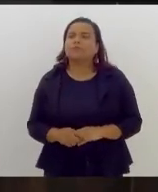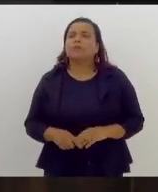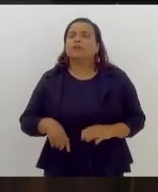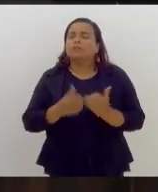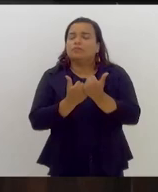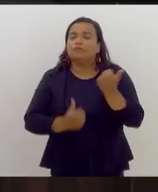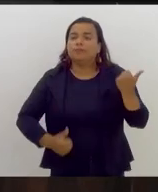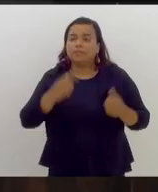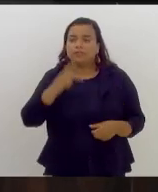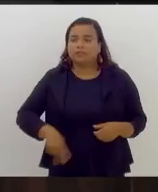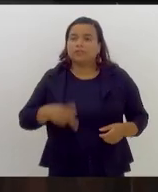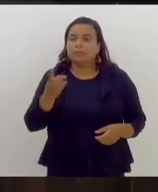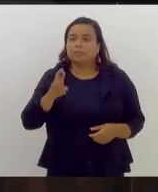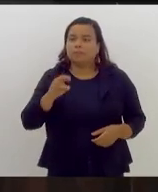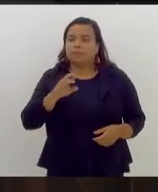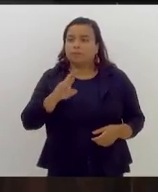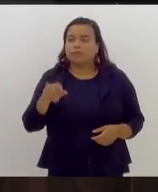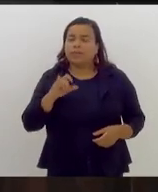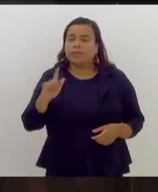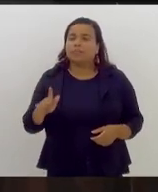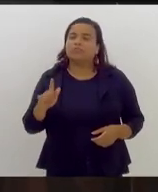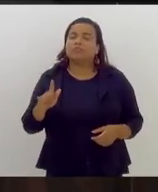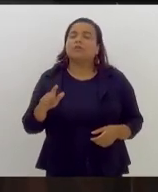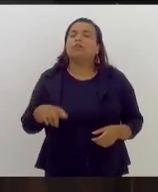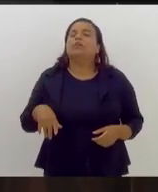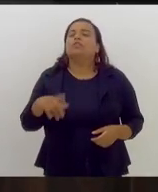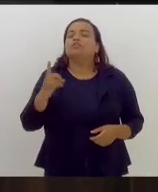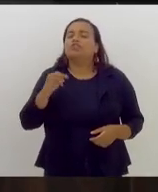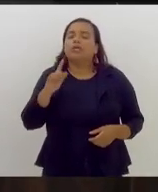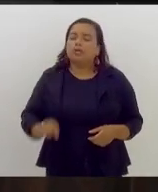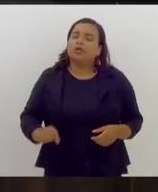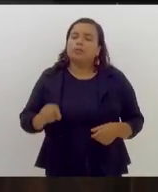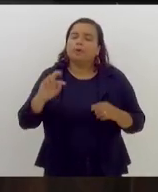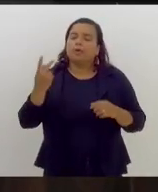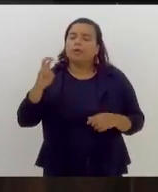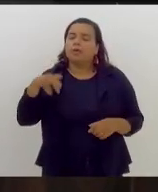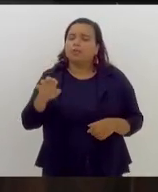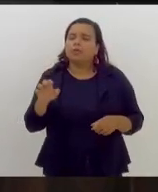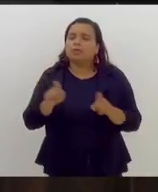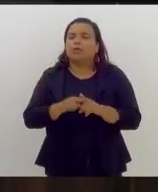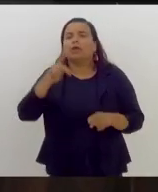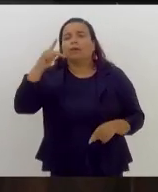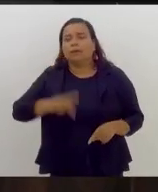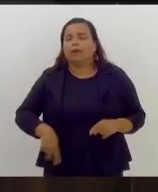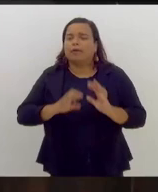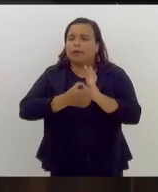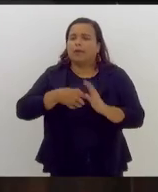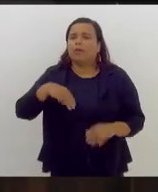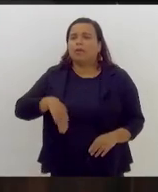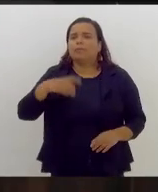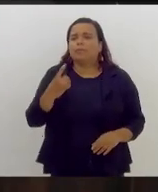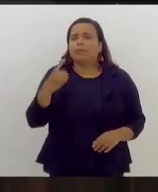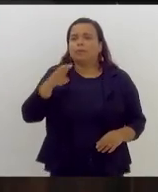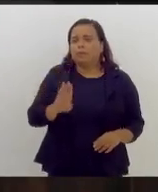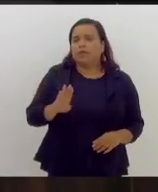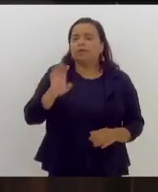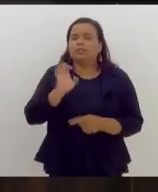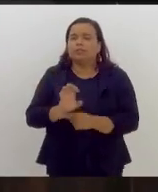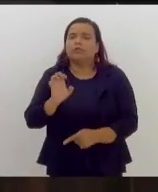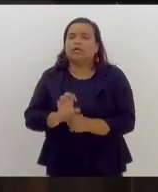vice-presidente do Proderge, Diego Henrique, presidente do MDB estadual e deputado